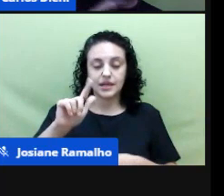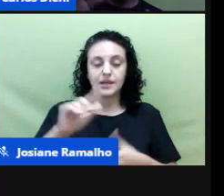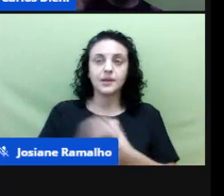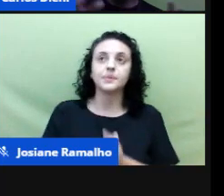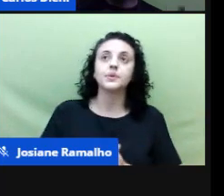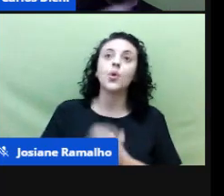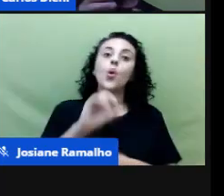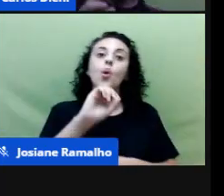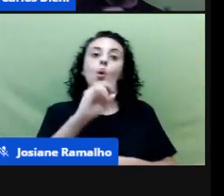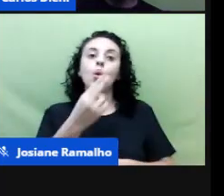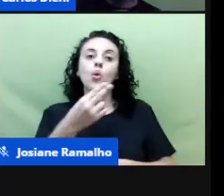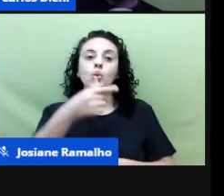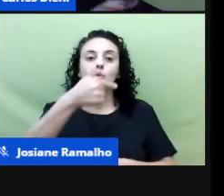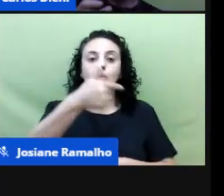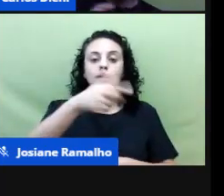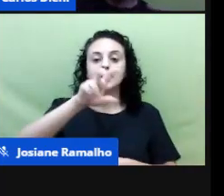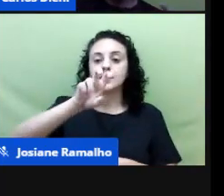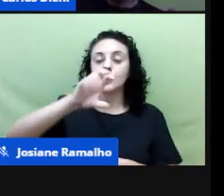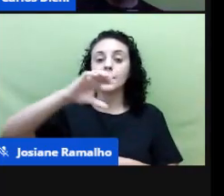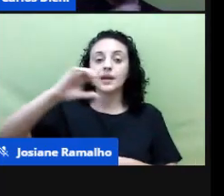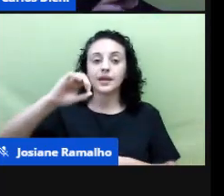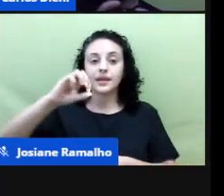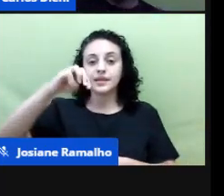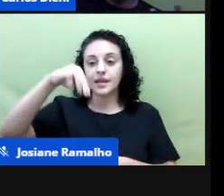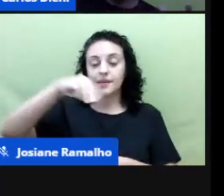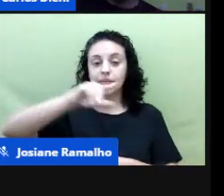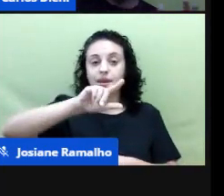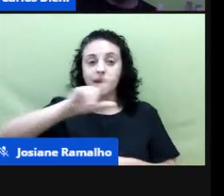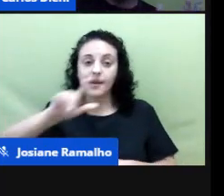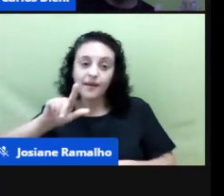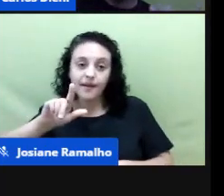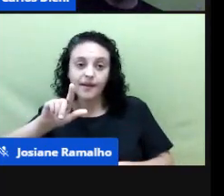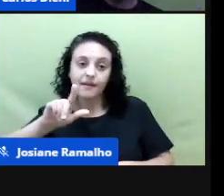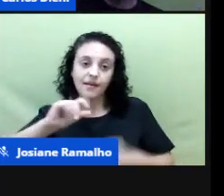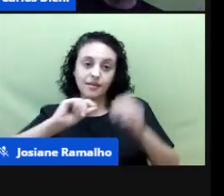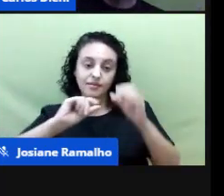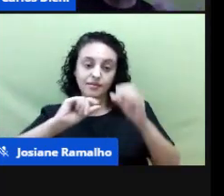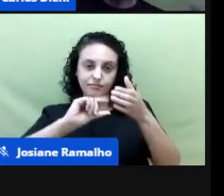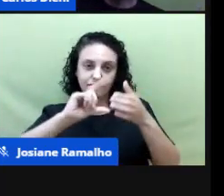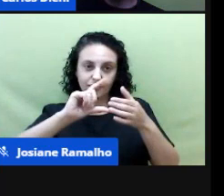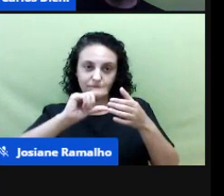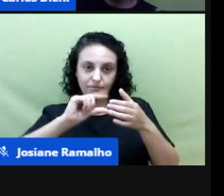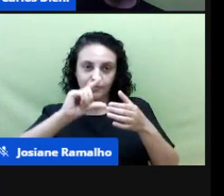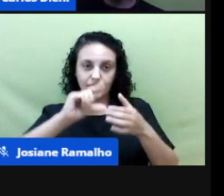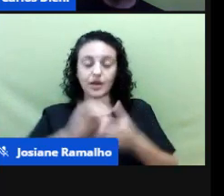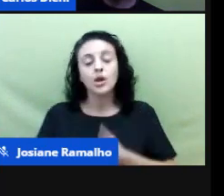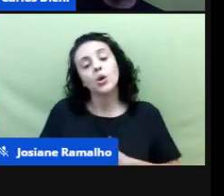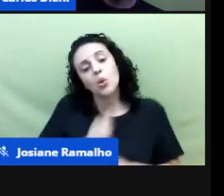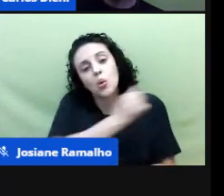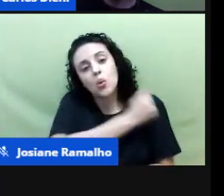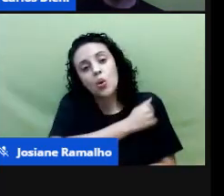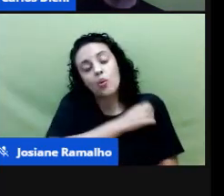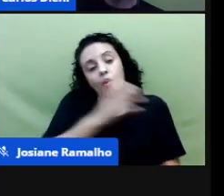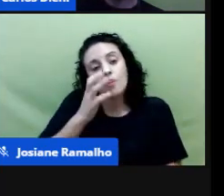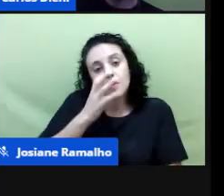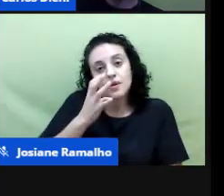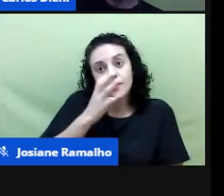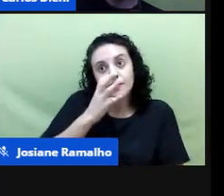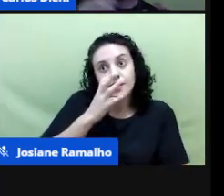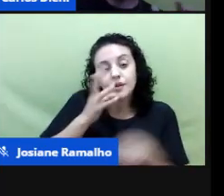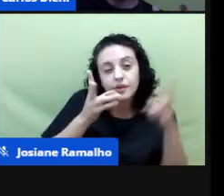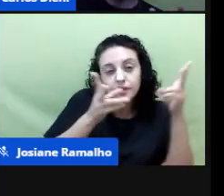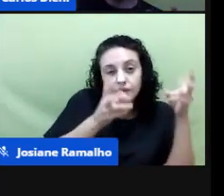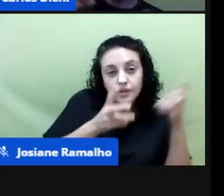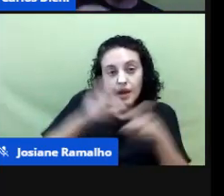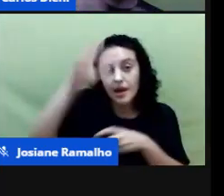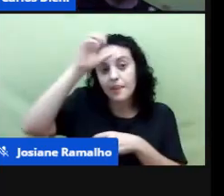litro. E os alunos vão analisando os conceitos de fração ali. Ou um professor de geografia poderia gravar um dia,